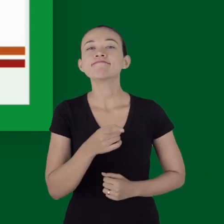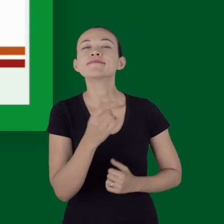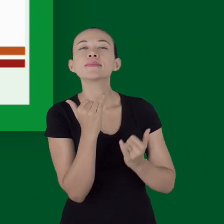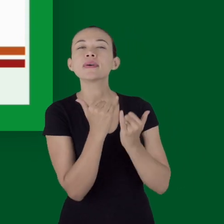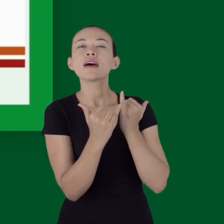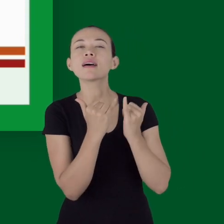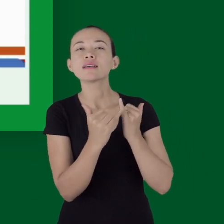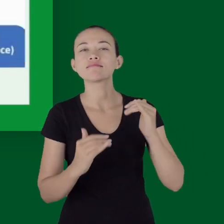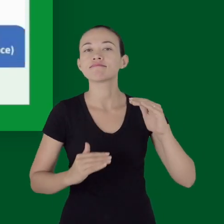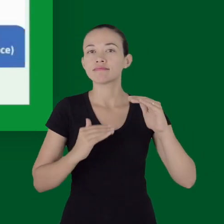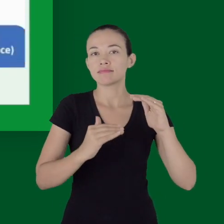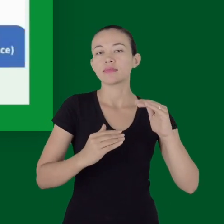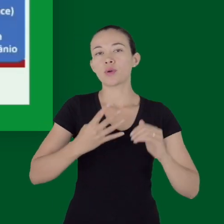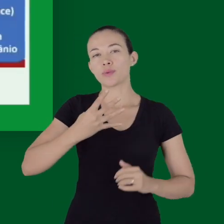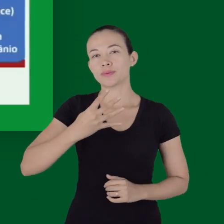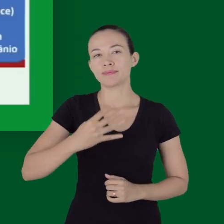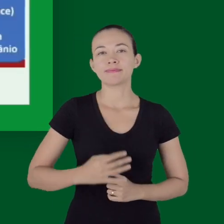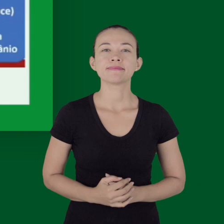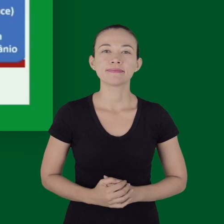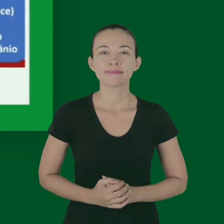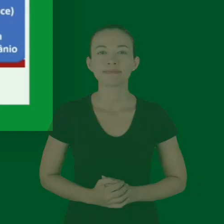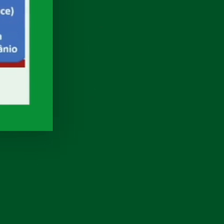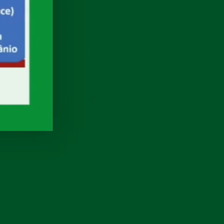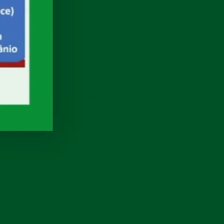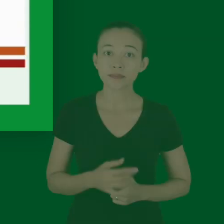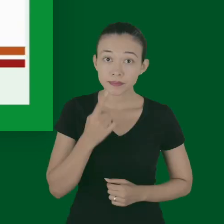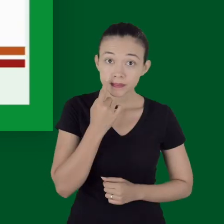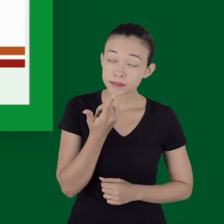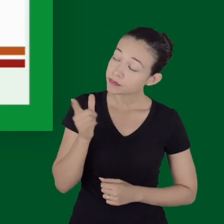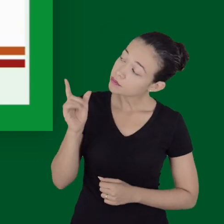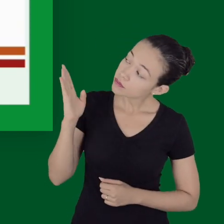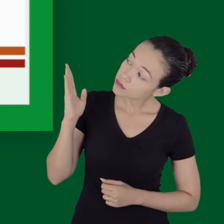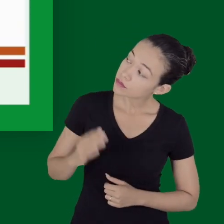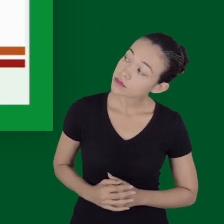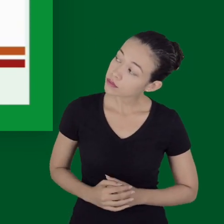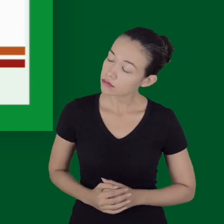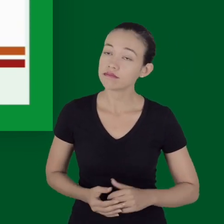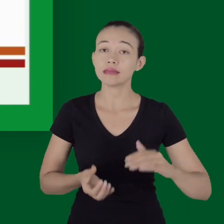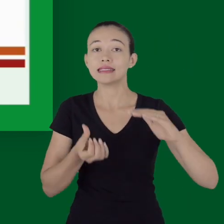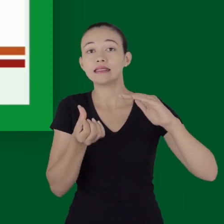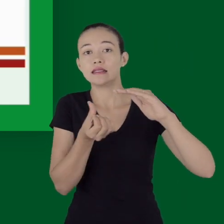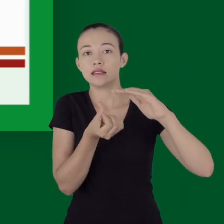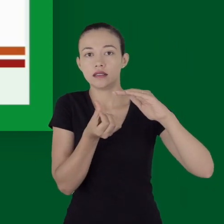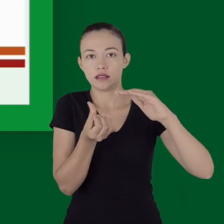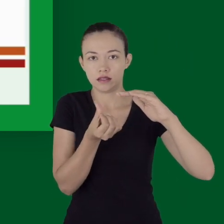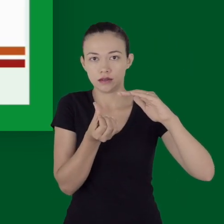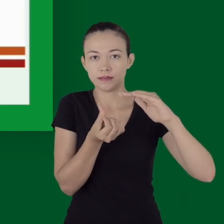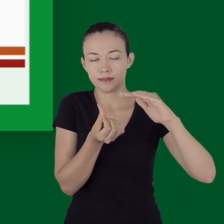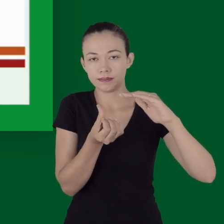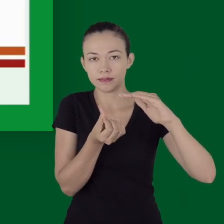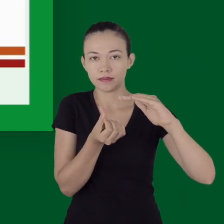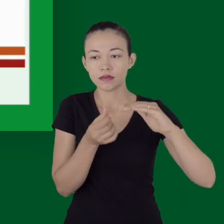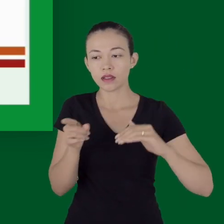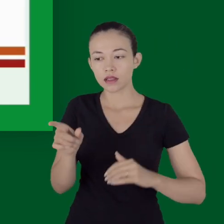é igual ao 4. E os pacientes grau 6 são aqueles pacientes em parada